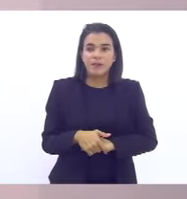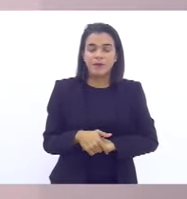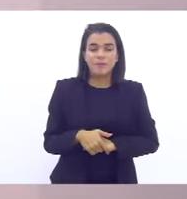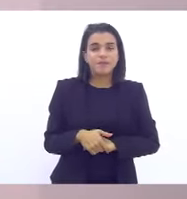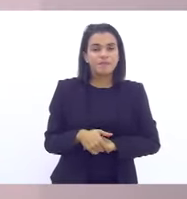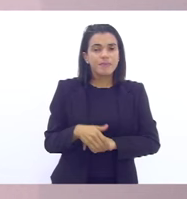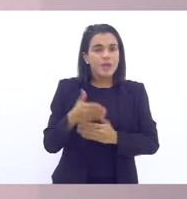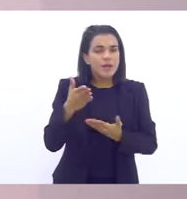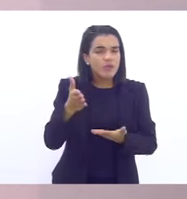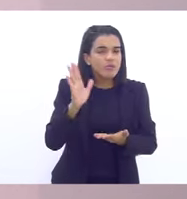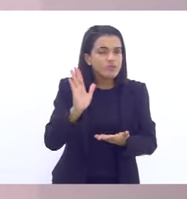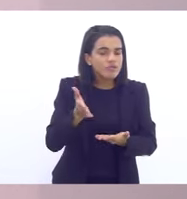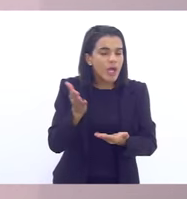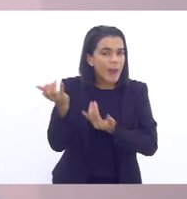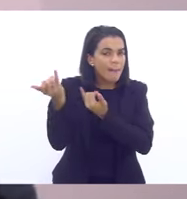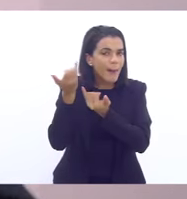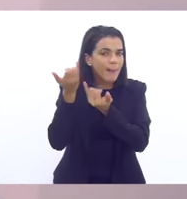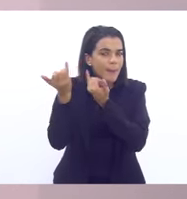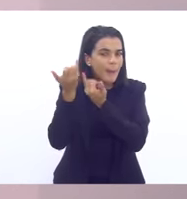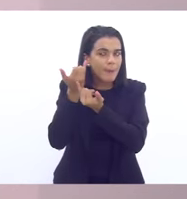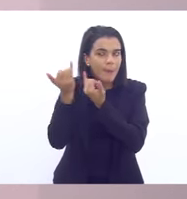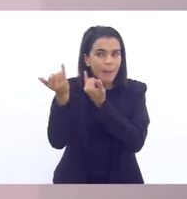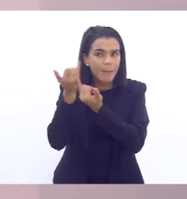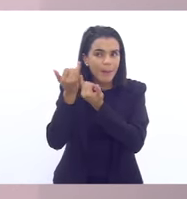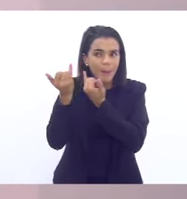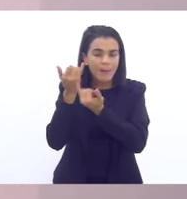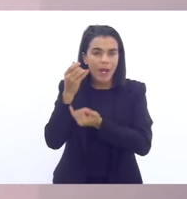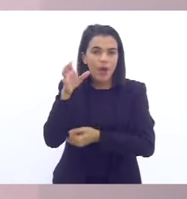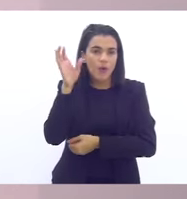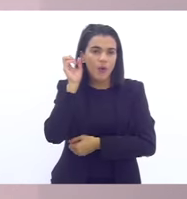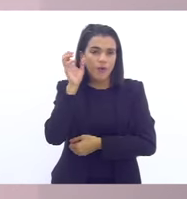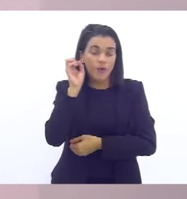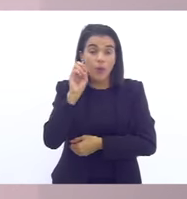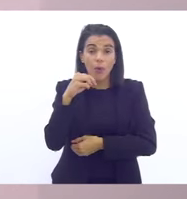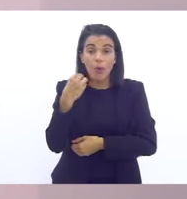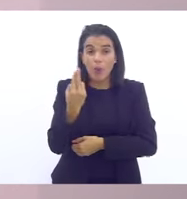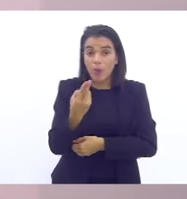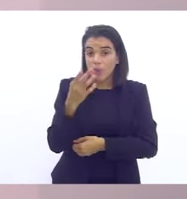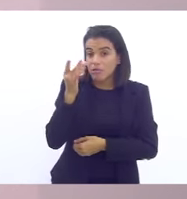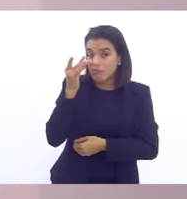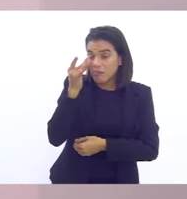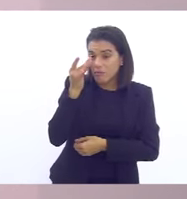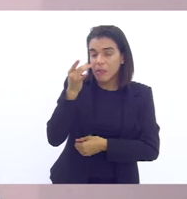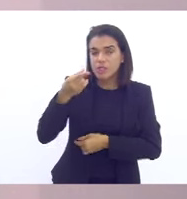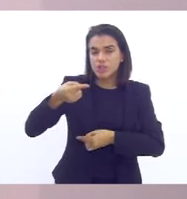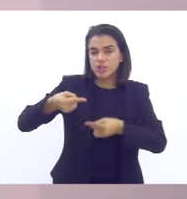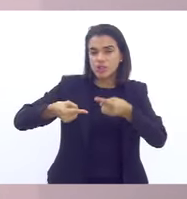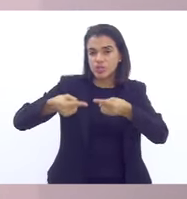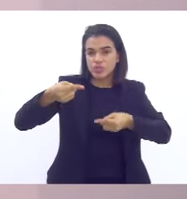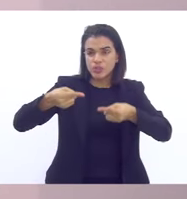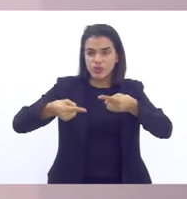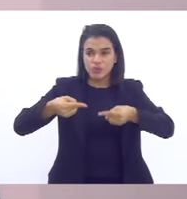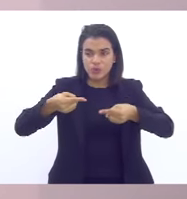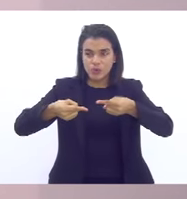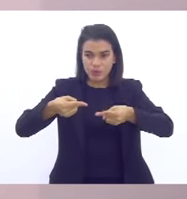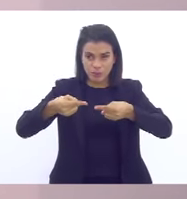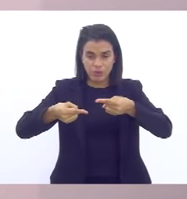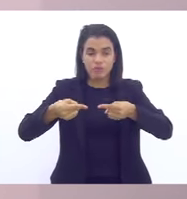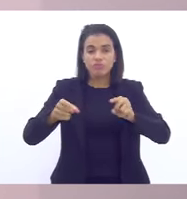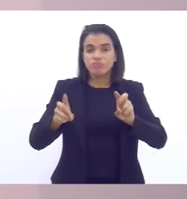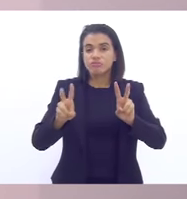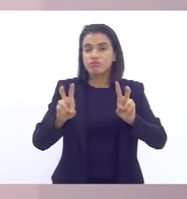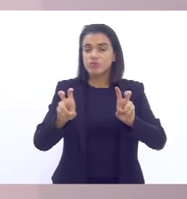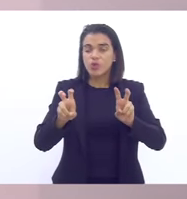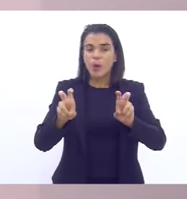senhora já ouviu falar ou presenciou alguma discussão sobre o que a